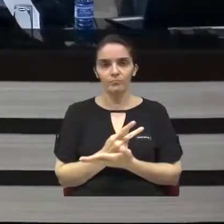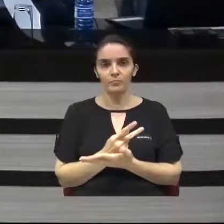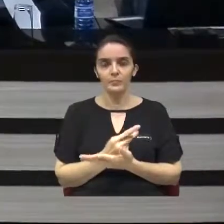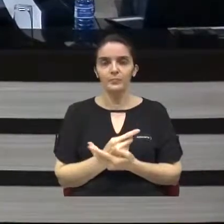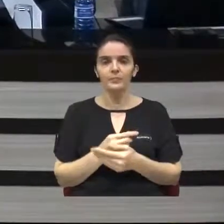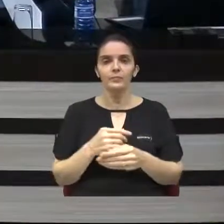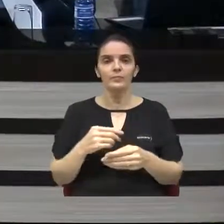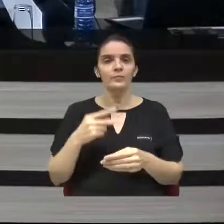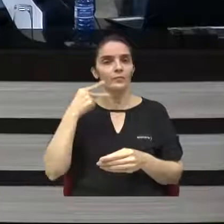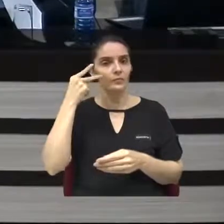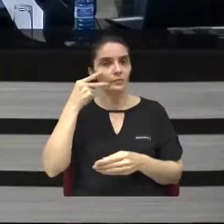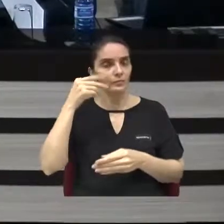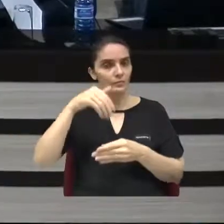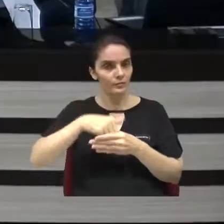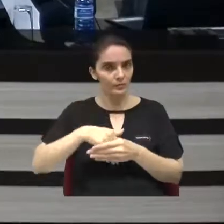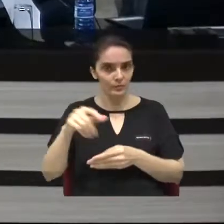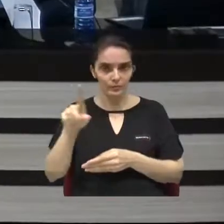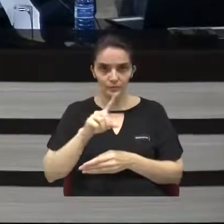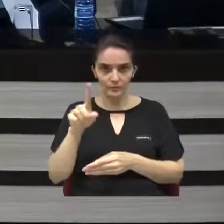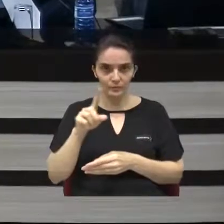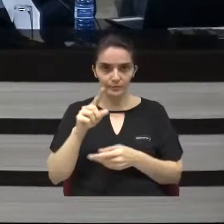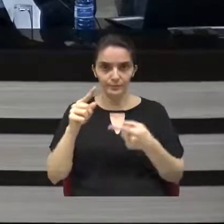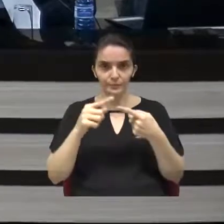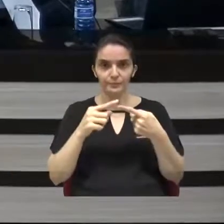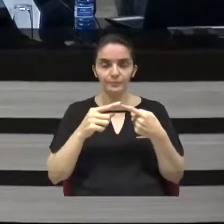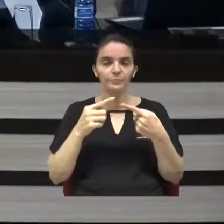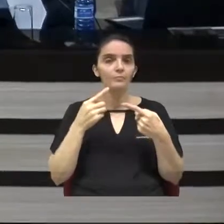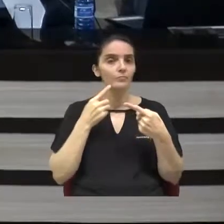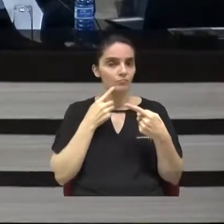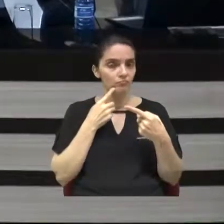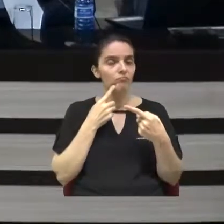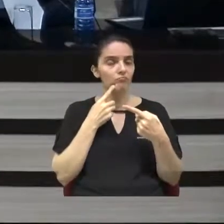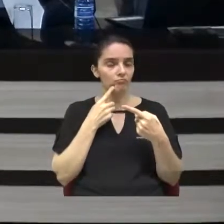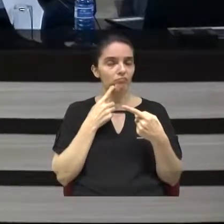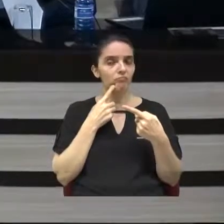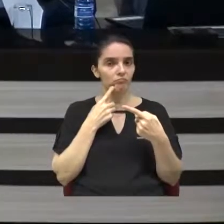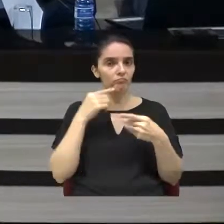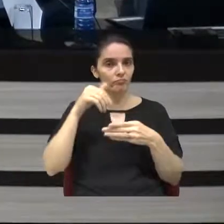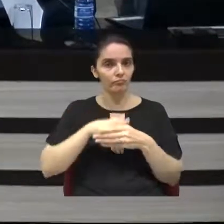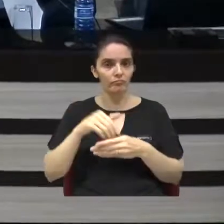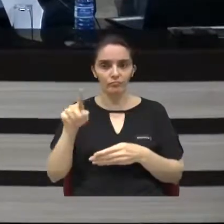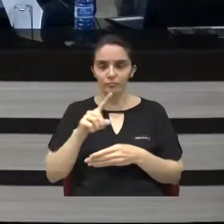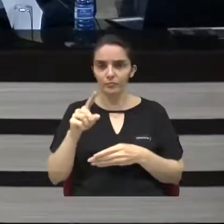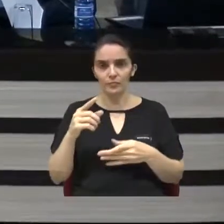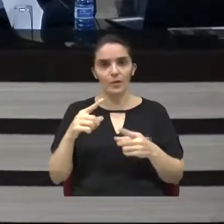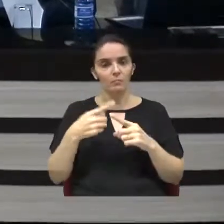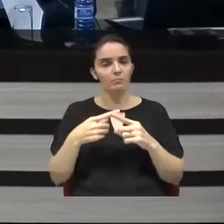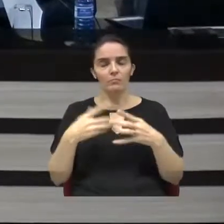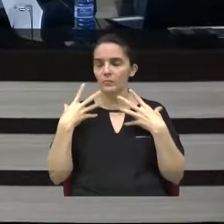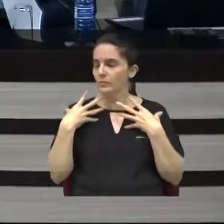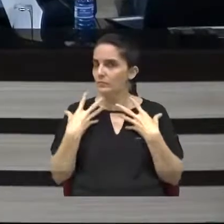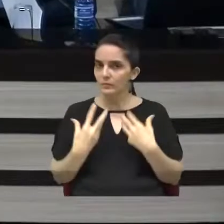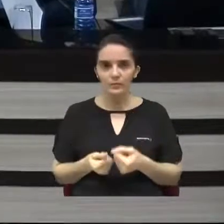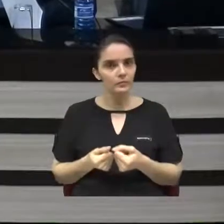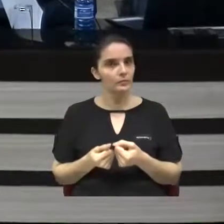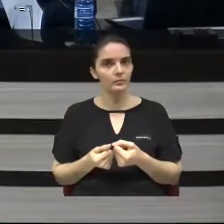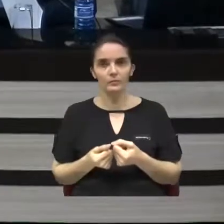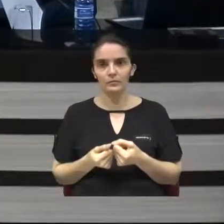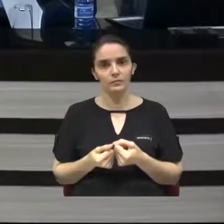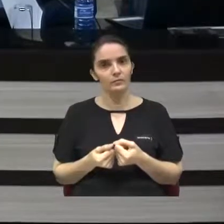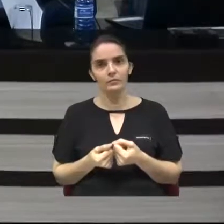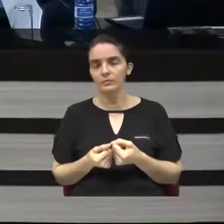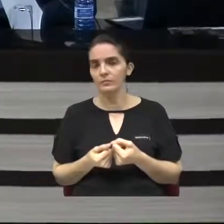votaram contrariamente ao projeto, figura o vereador Cleiton Aparecido da Silva, que, inconformado com o resultado vencido, que fora